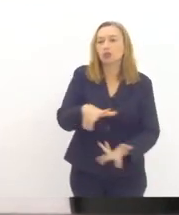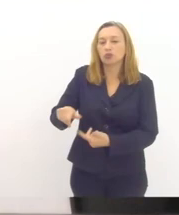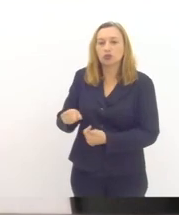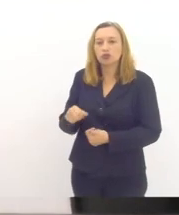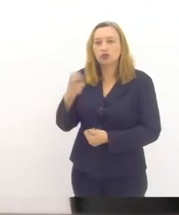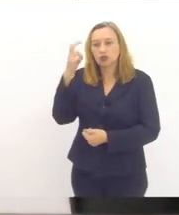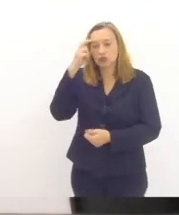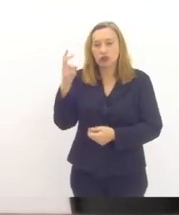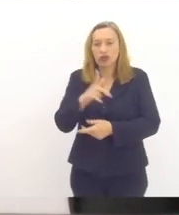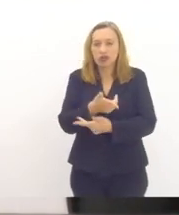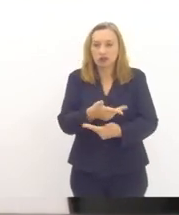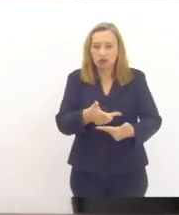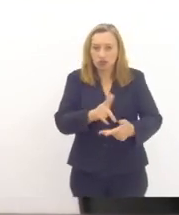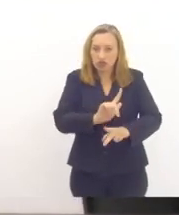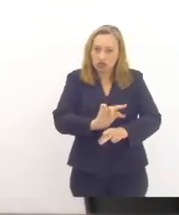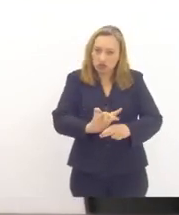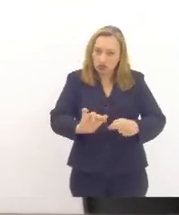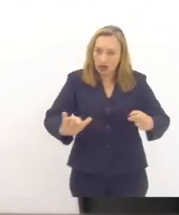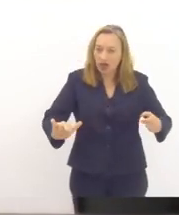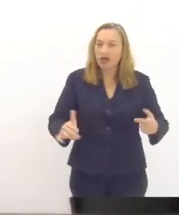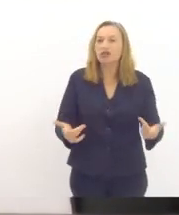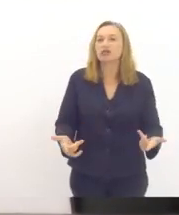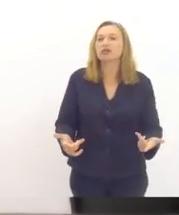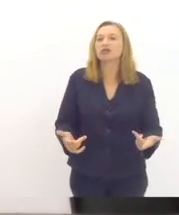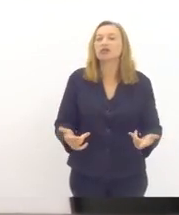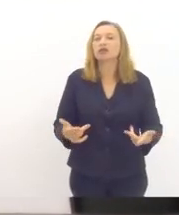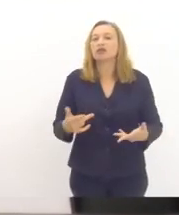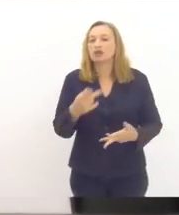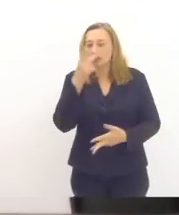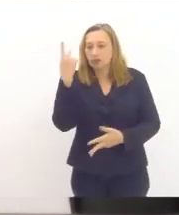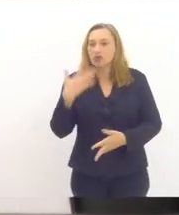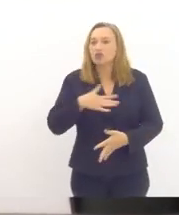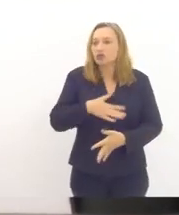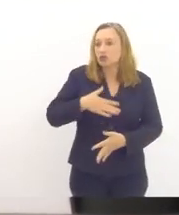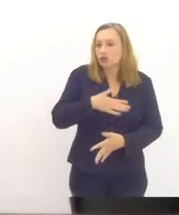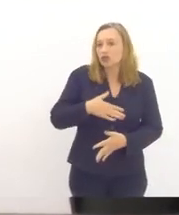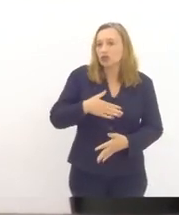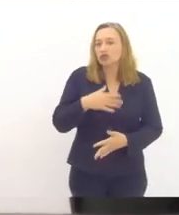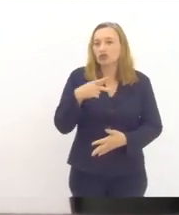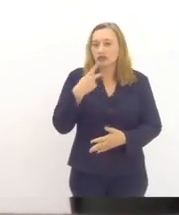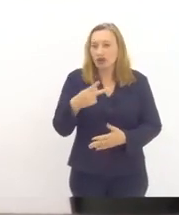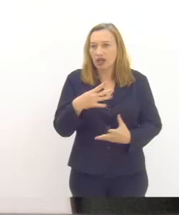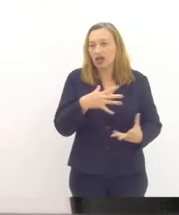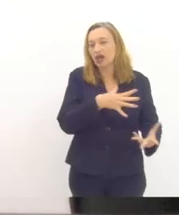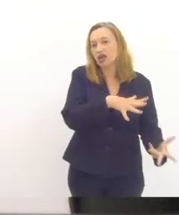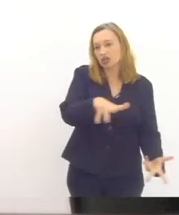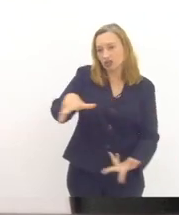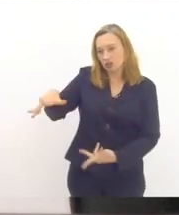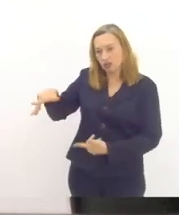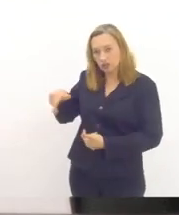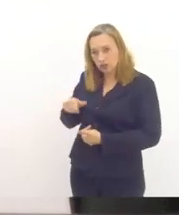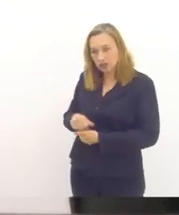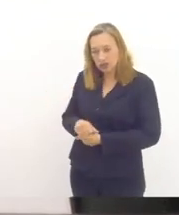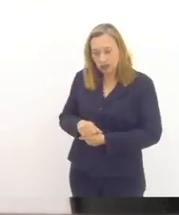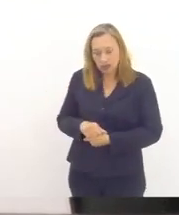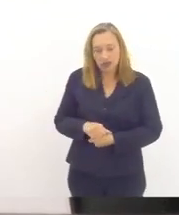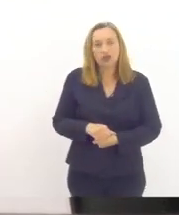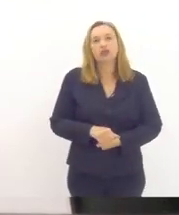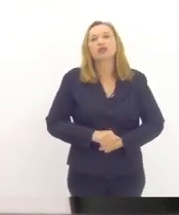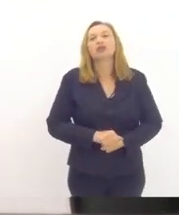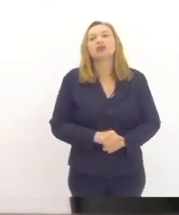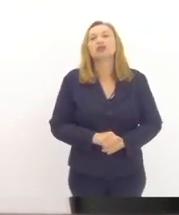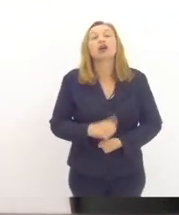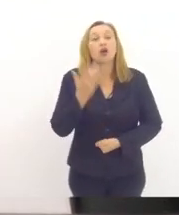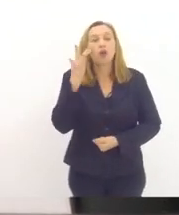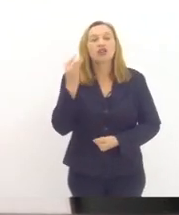multicultural, no mundo que seja, que as pessoas gostam de colocar, globalizado, que já é um termo mais desatualizado, mas eu